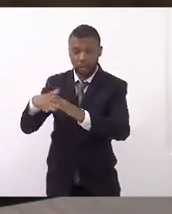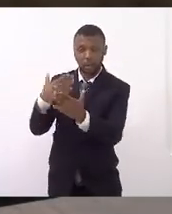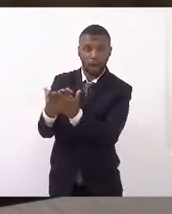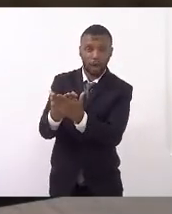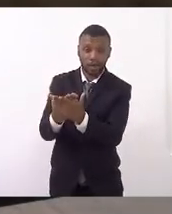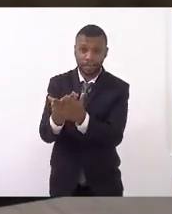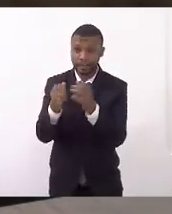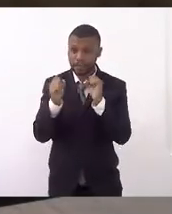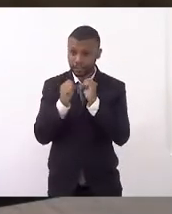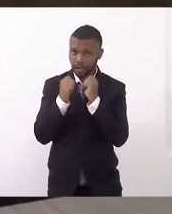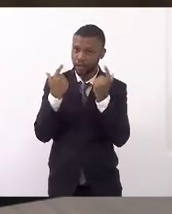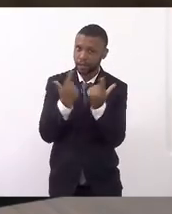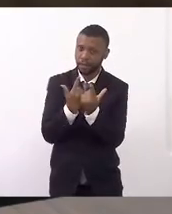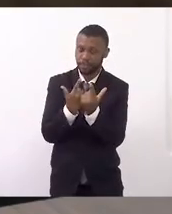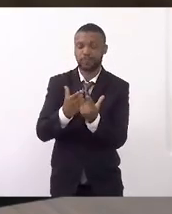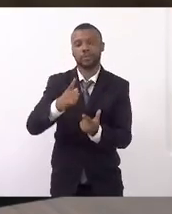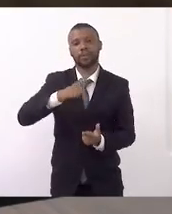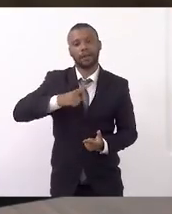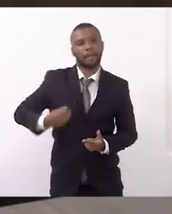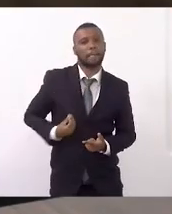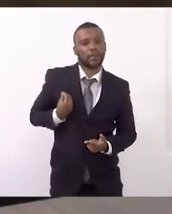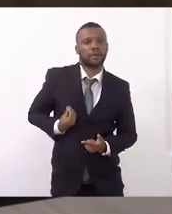estaria absolutamente